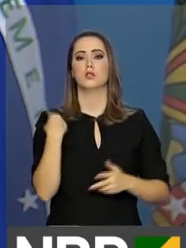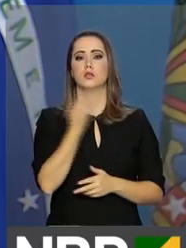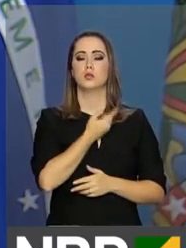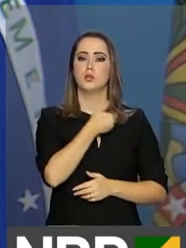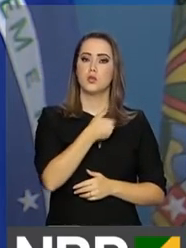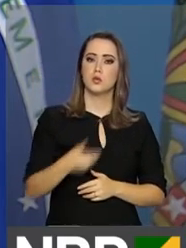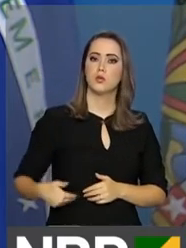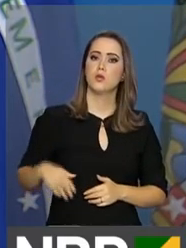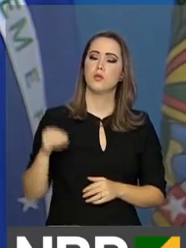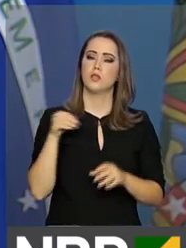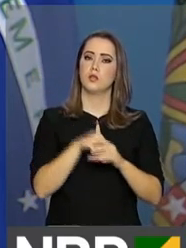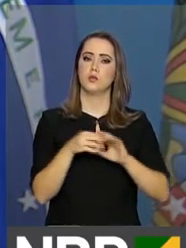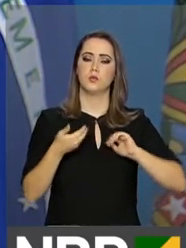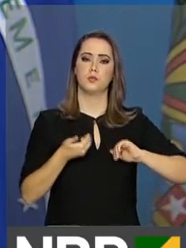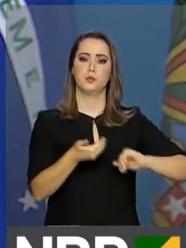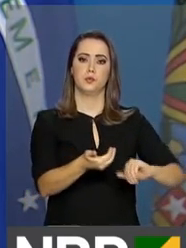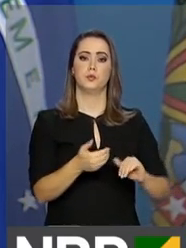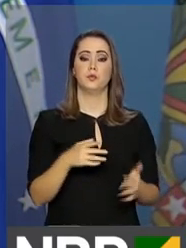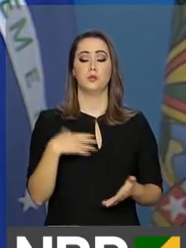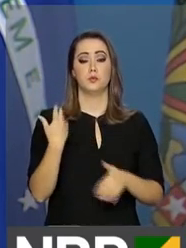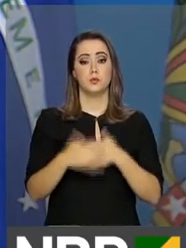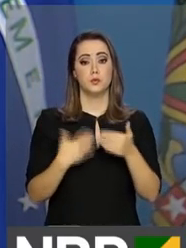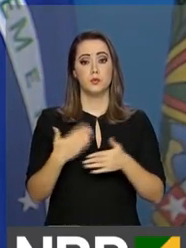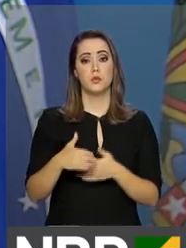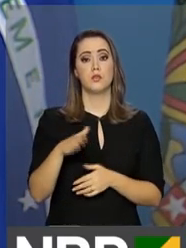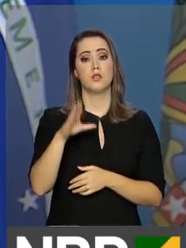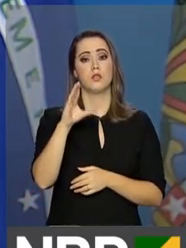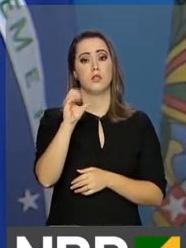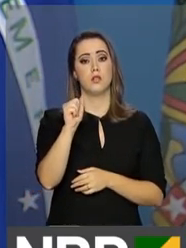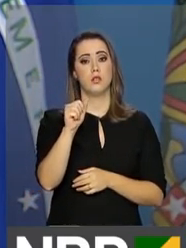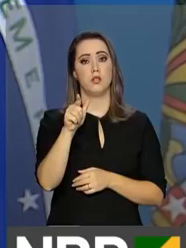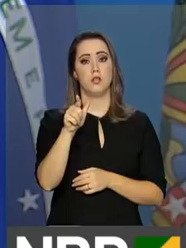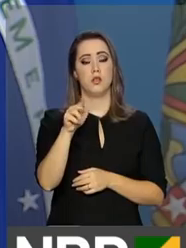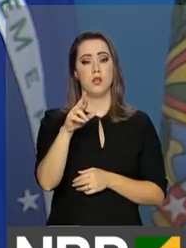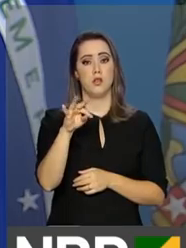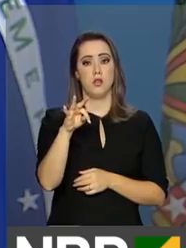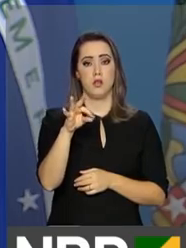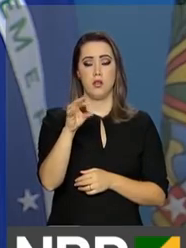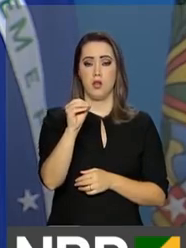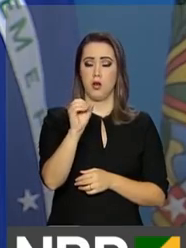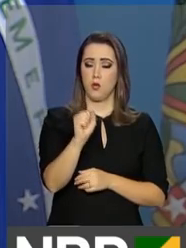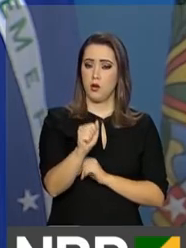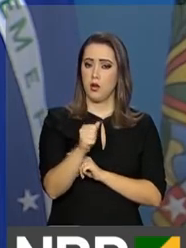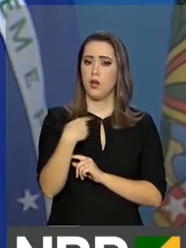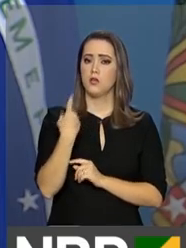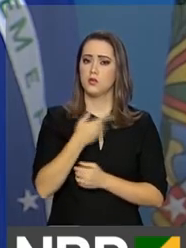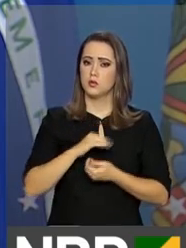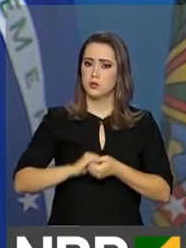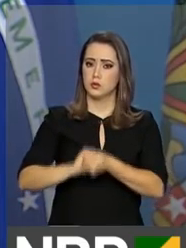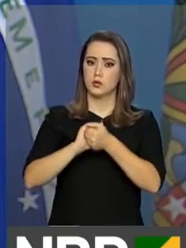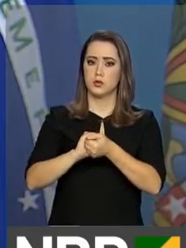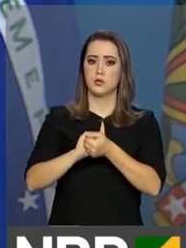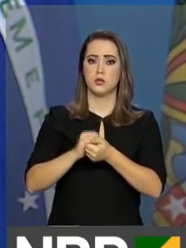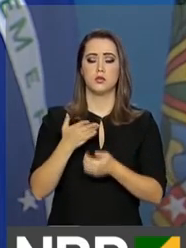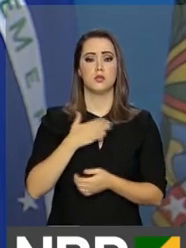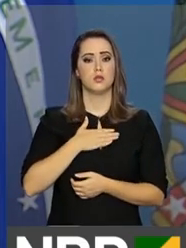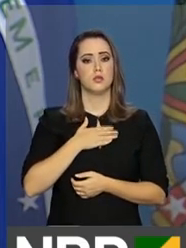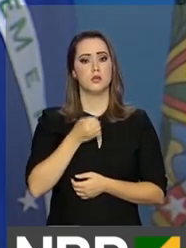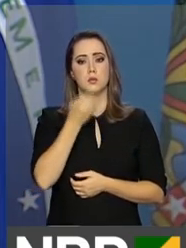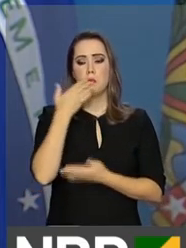nosso governo no Congresso Nacional. E ao Carlos Marum, eu naturalmente estendo minhas